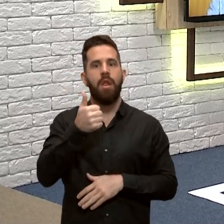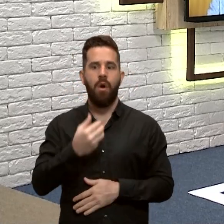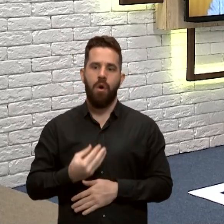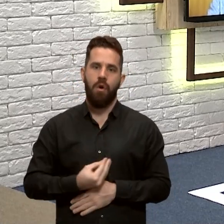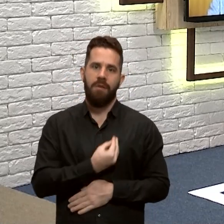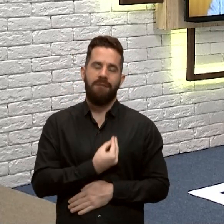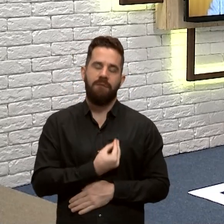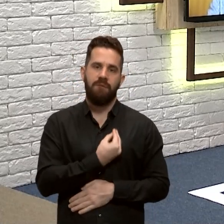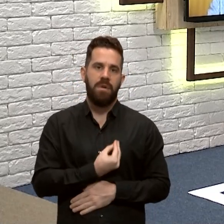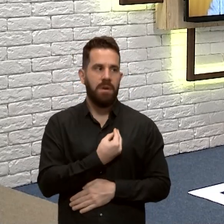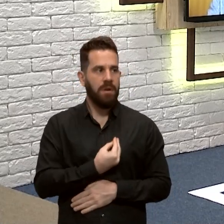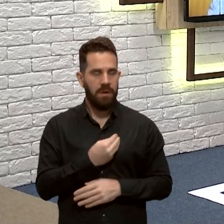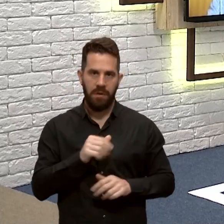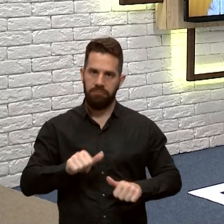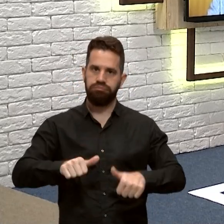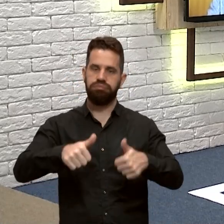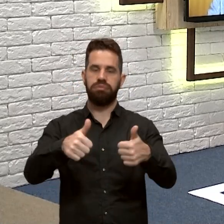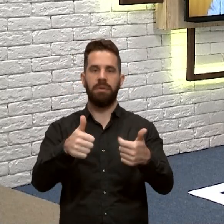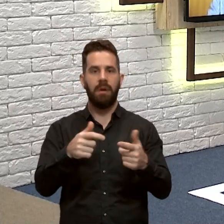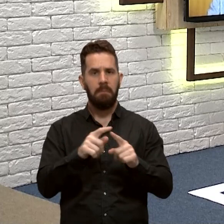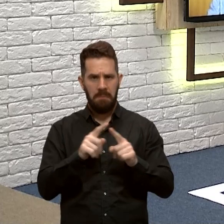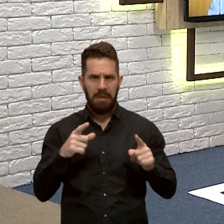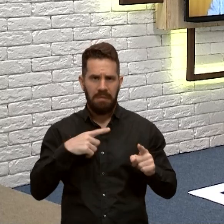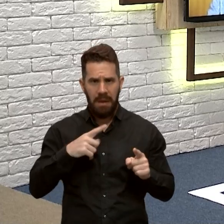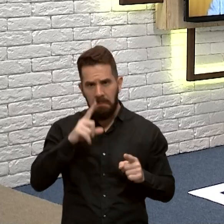últimos anos, como apontou a professora Vilma?